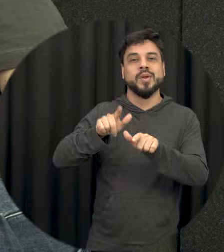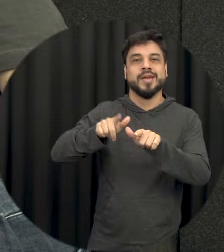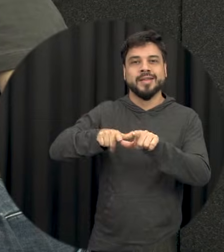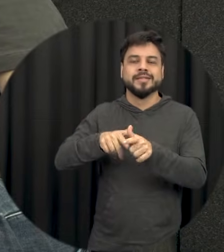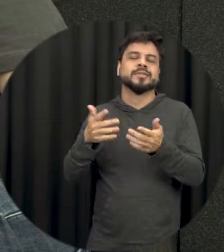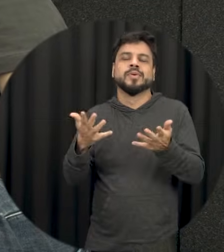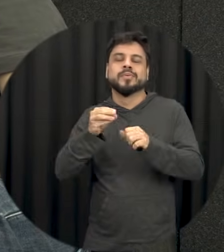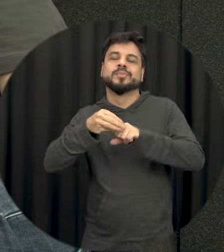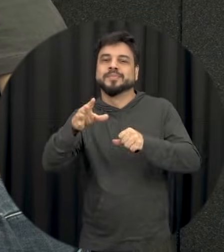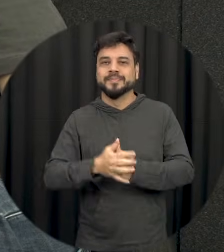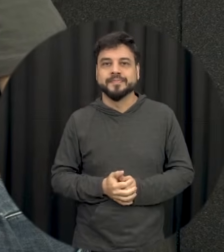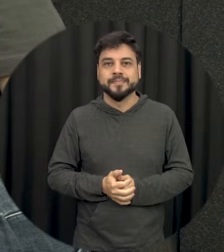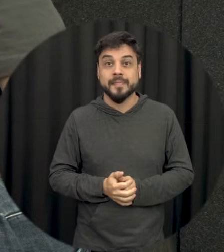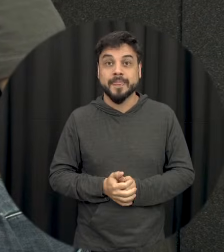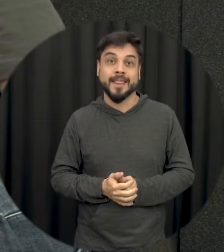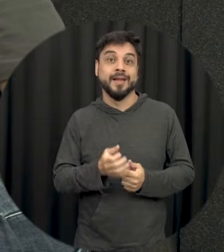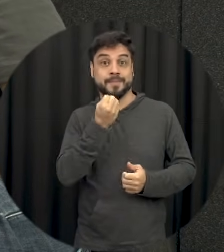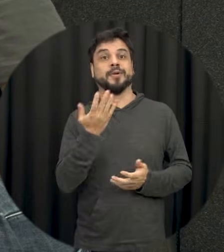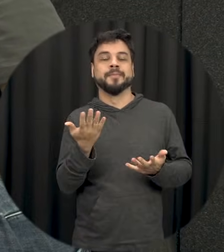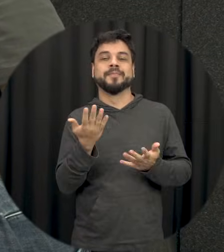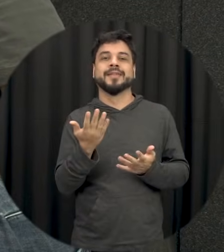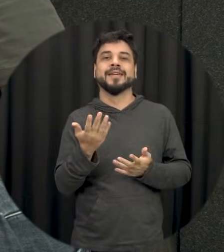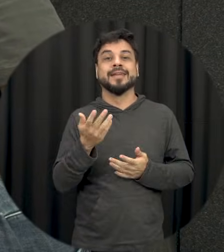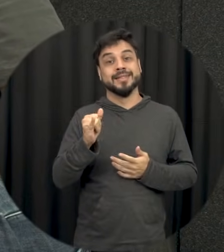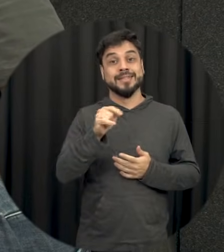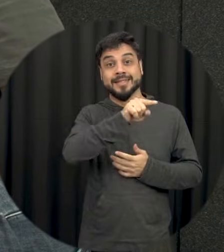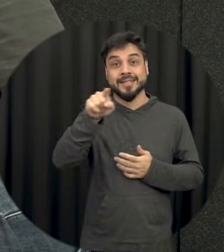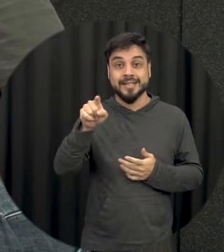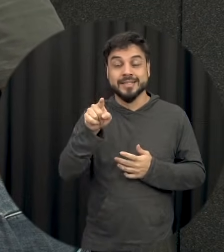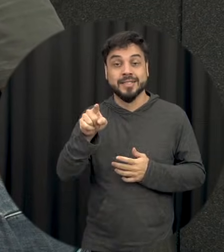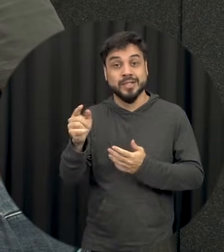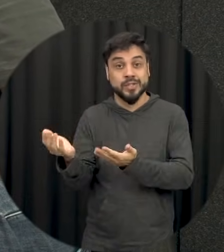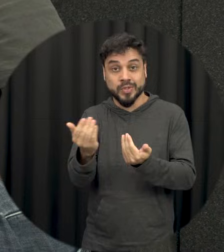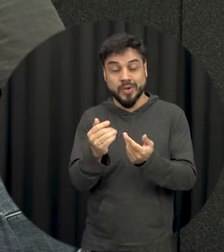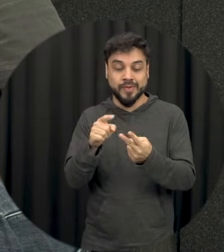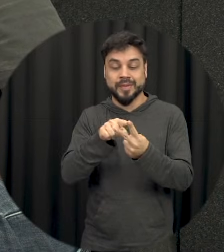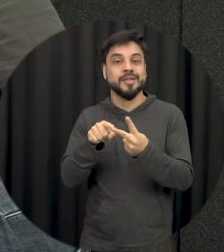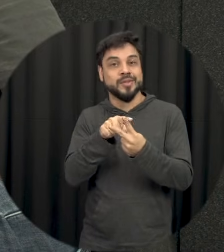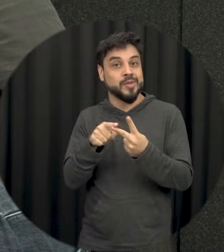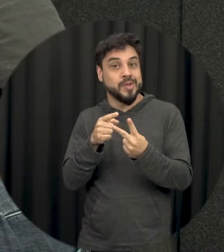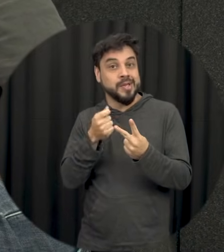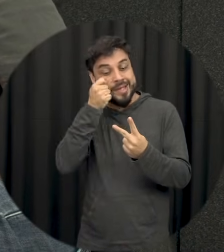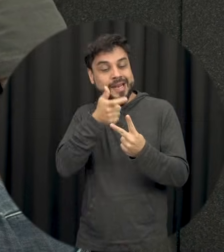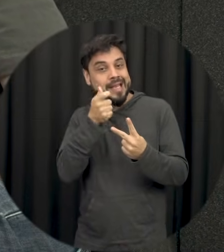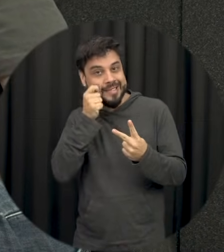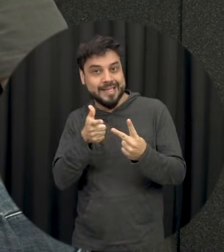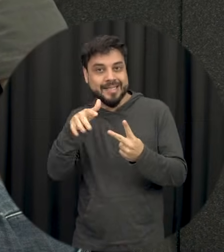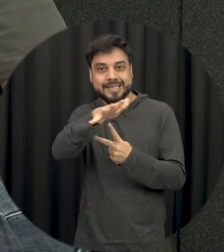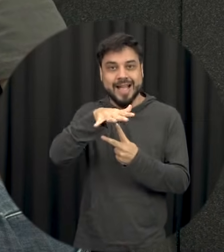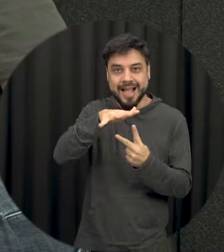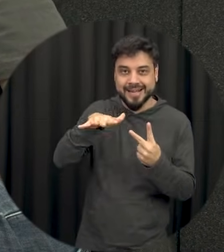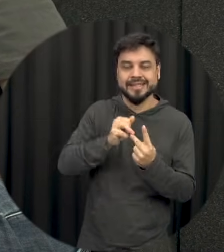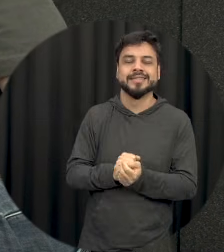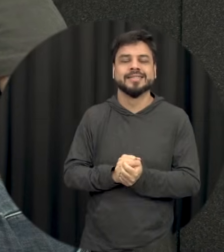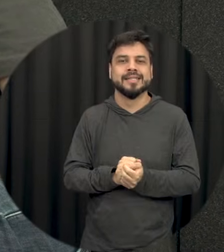Bom, eu espero que se esses jovens se interessarem por essas coisas, por essas áreas, já